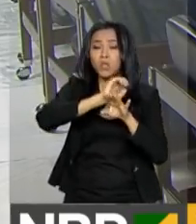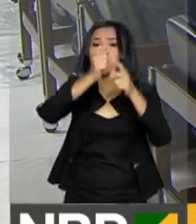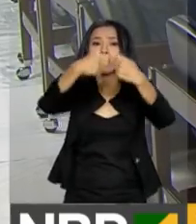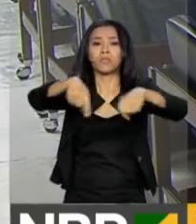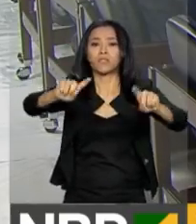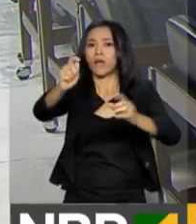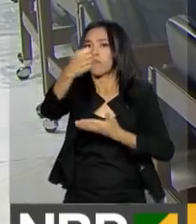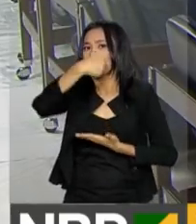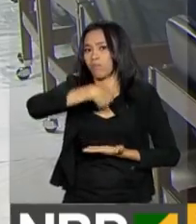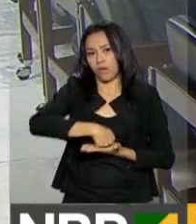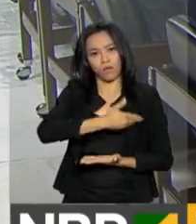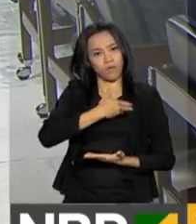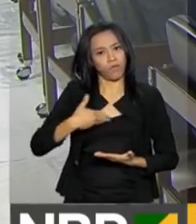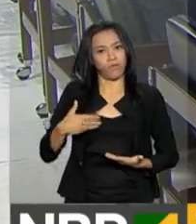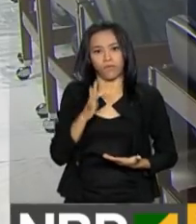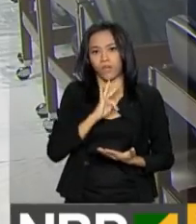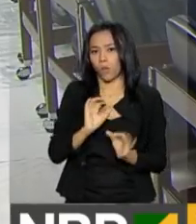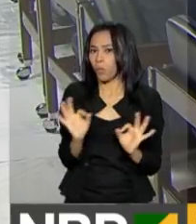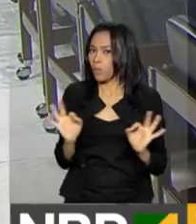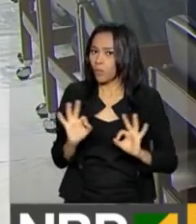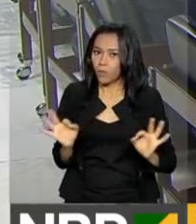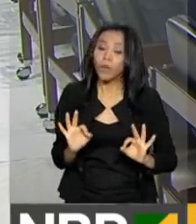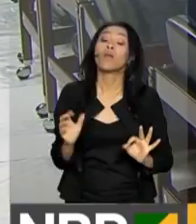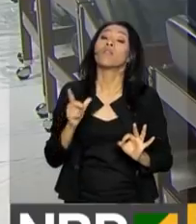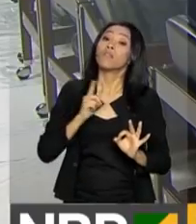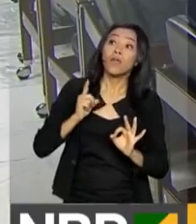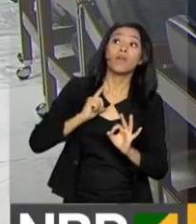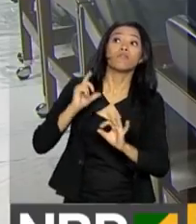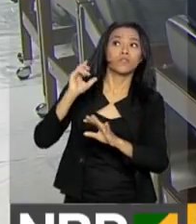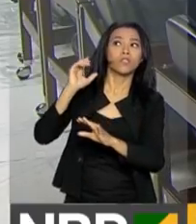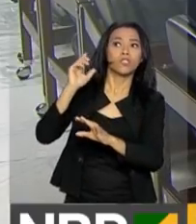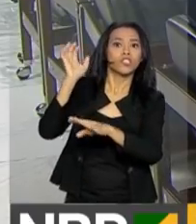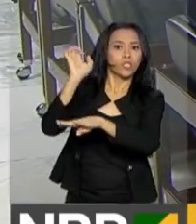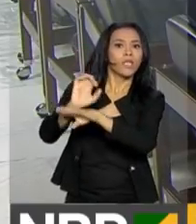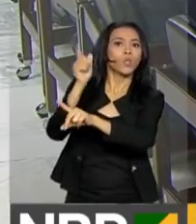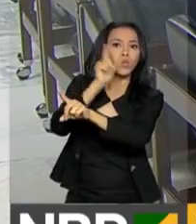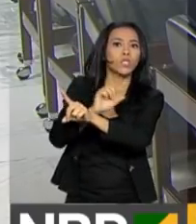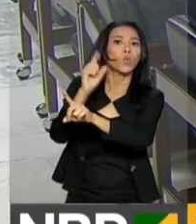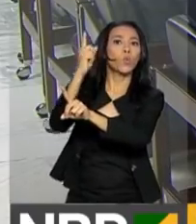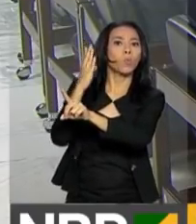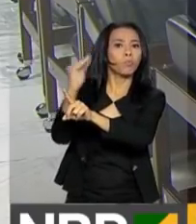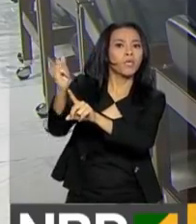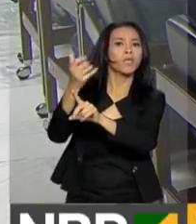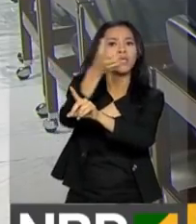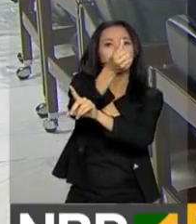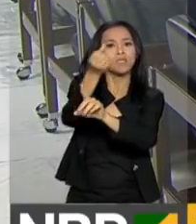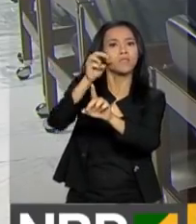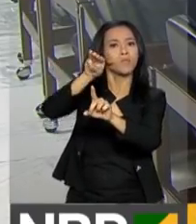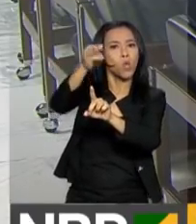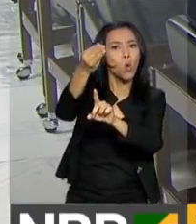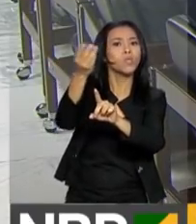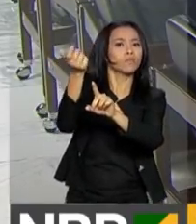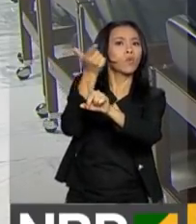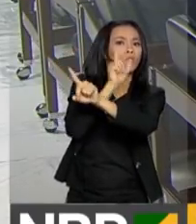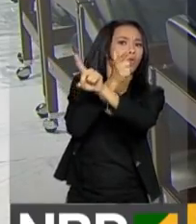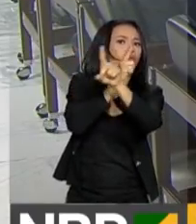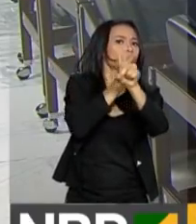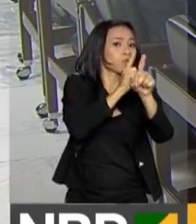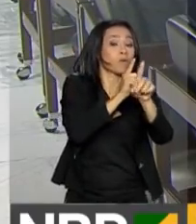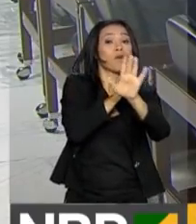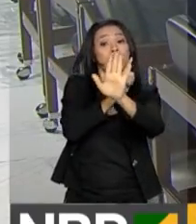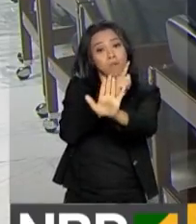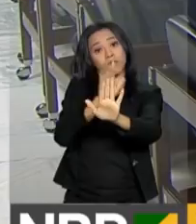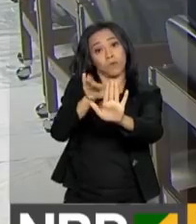união a estados que arrecadaram 1 milhão 800 milhões 600 bilhões naqueles meses e quando